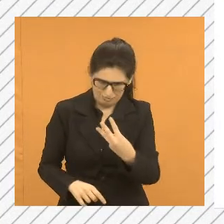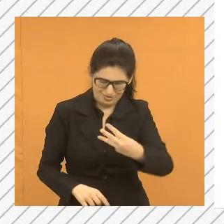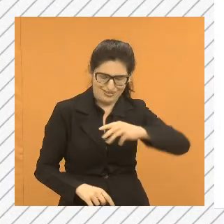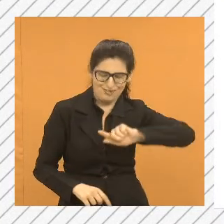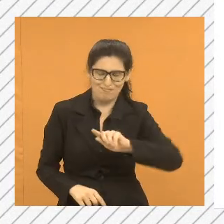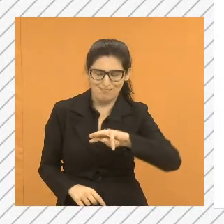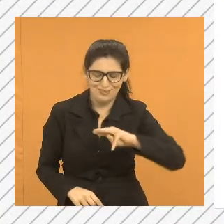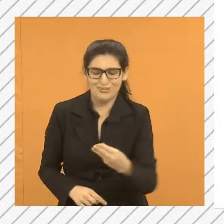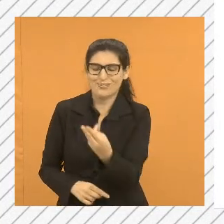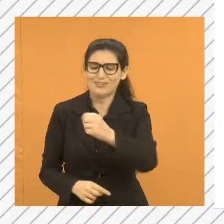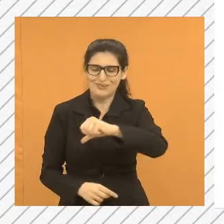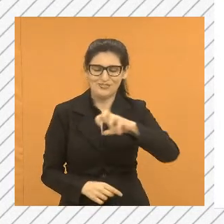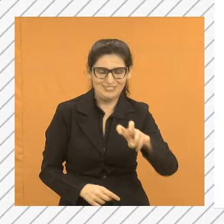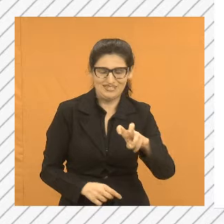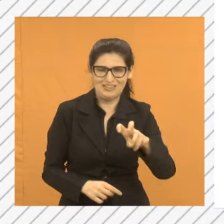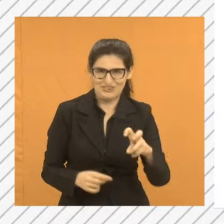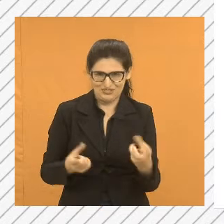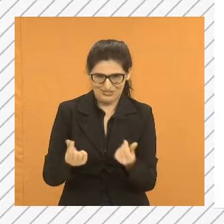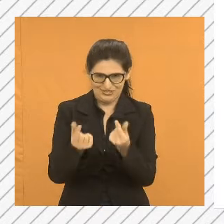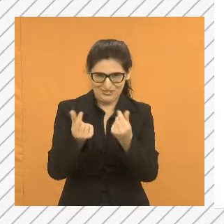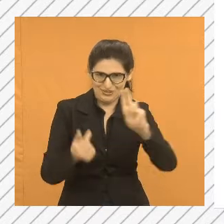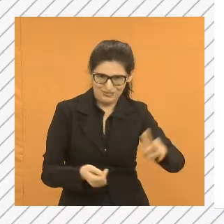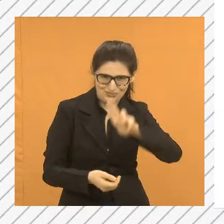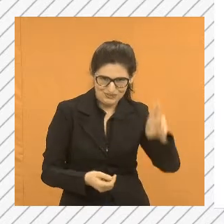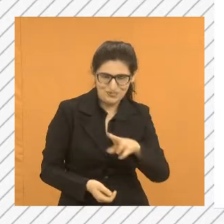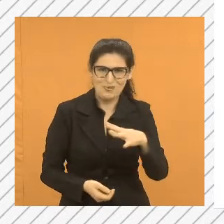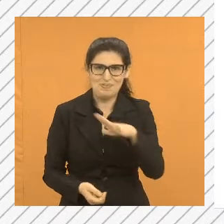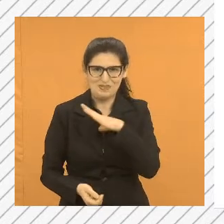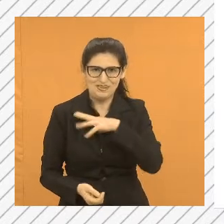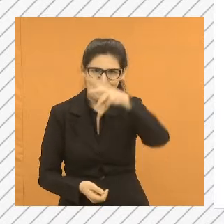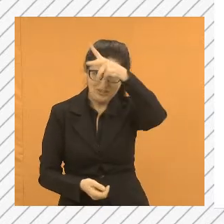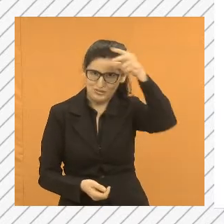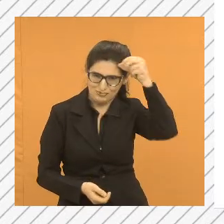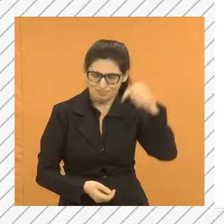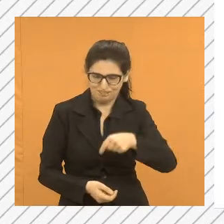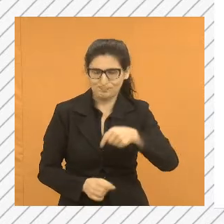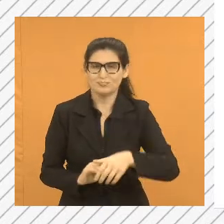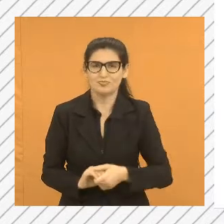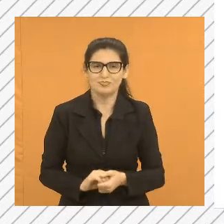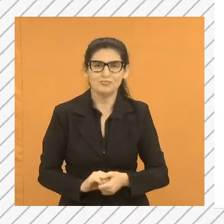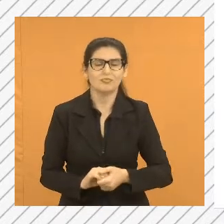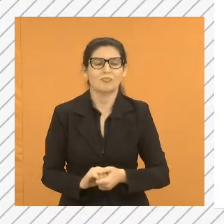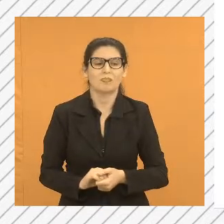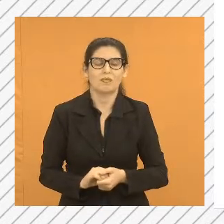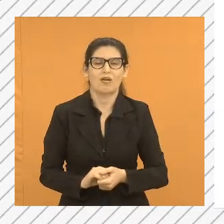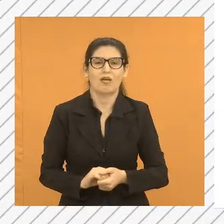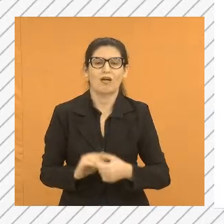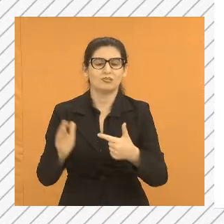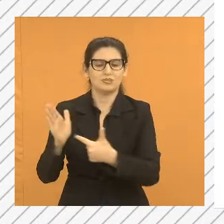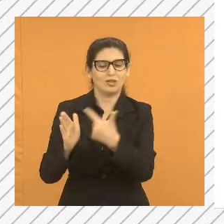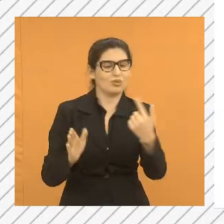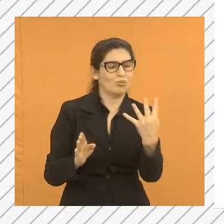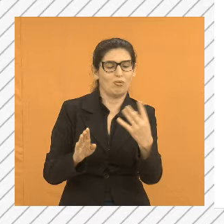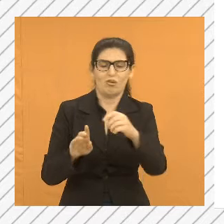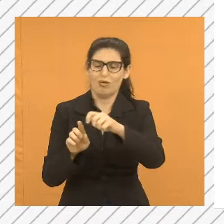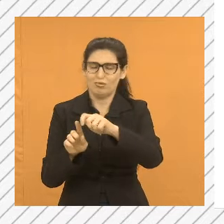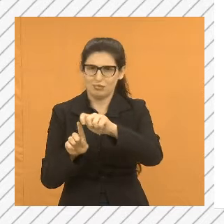43.095.000 de recursos do município, e agora no segundo quadrimestre